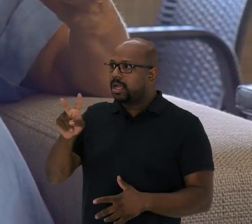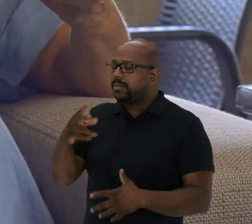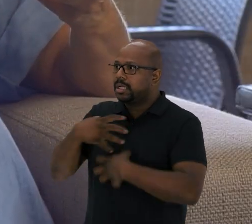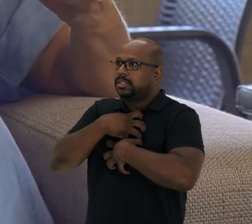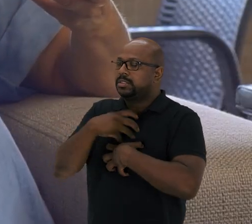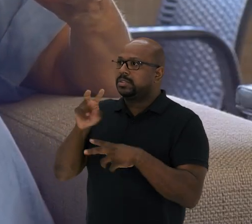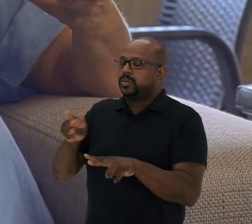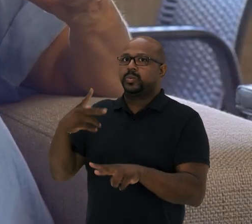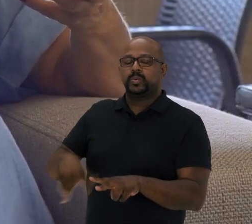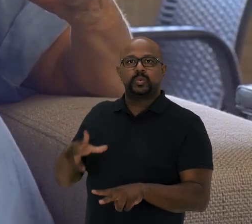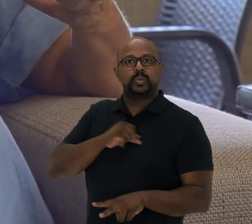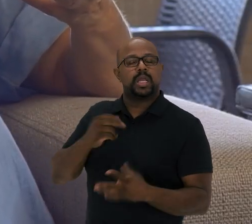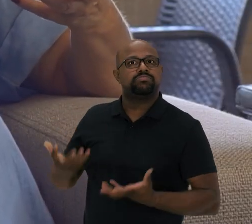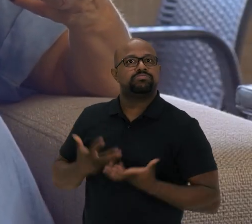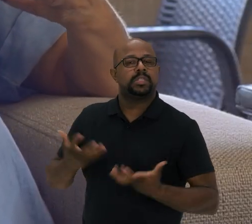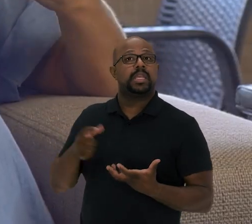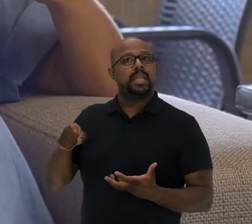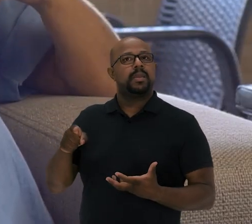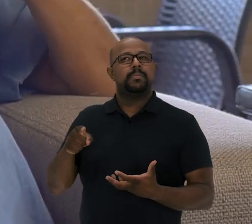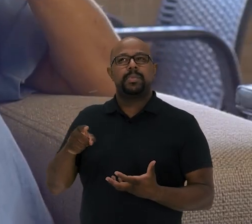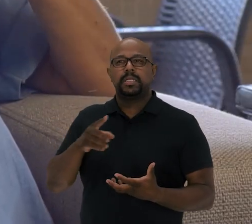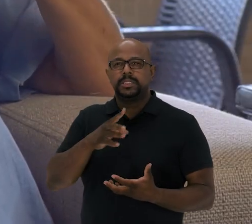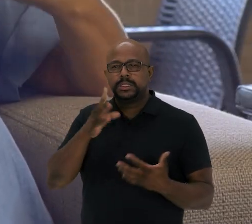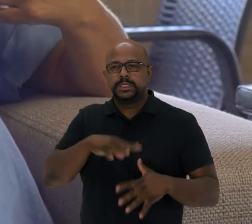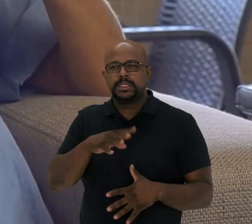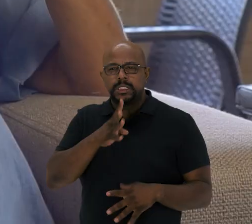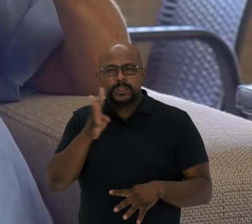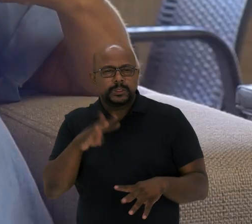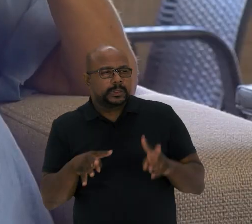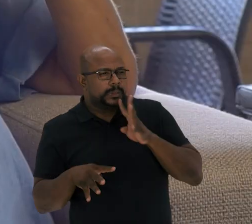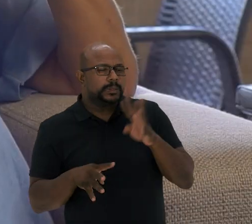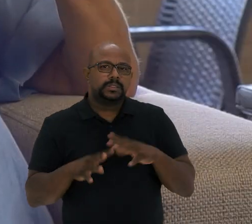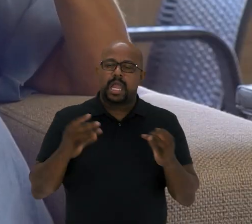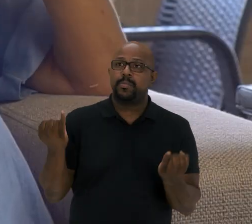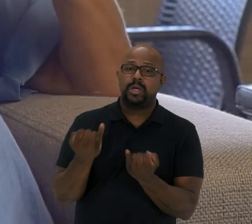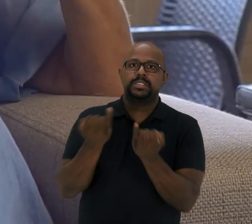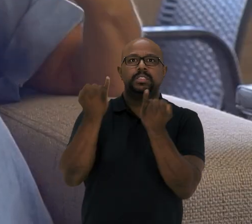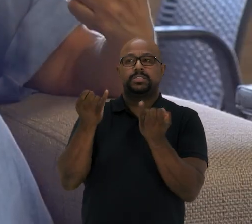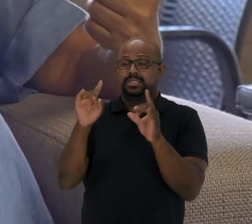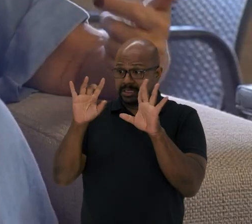ficava até comovida com o entusiasmo que ele tinha e pelo reconhecimento que ele tinha da importância sem ser especialista,